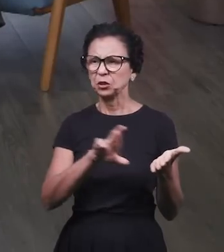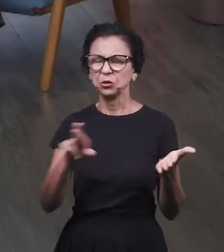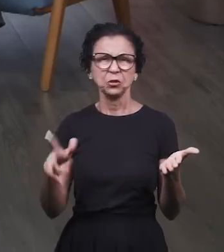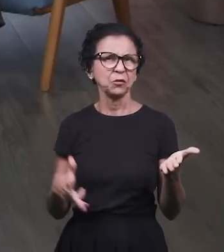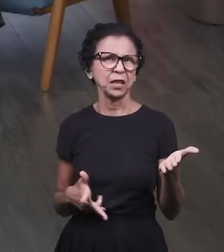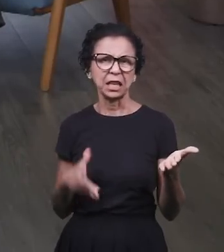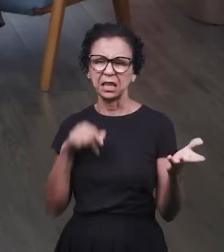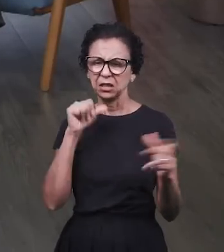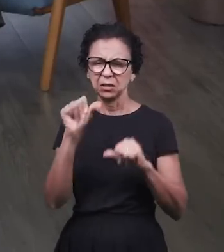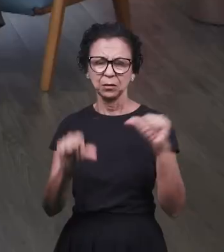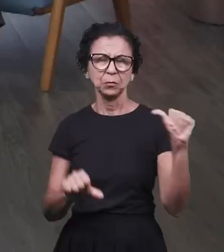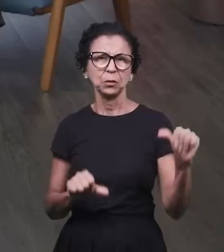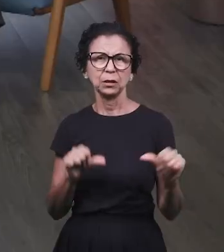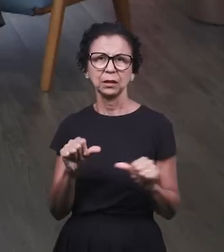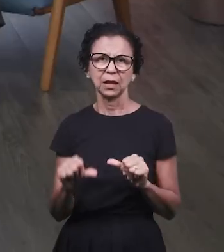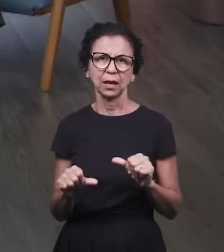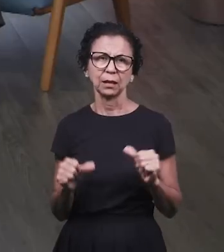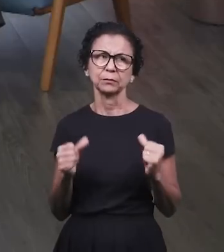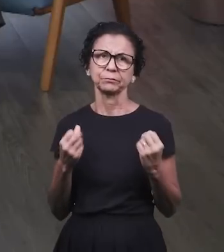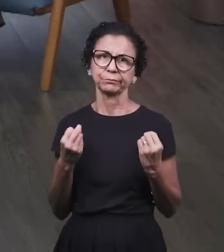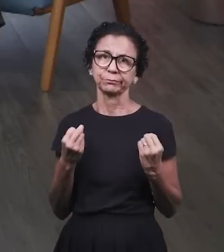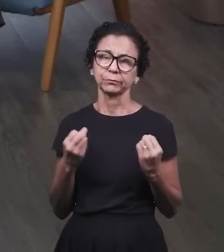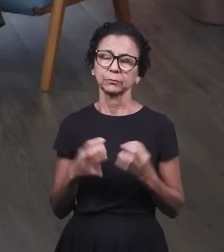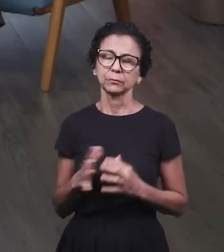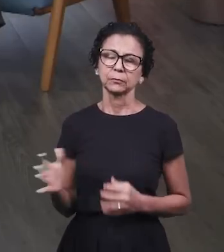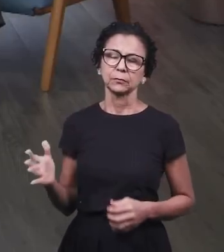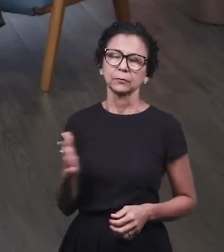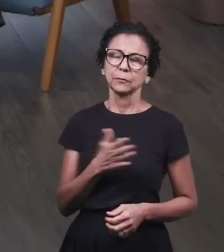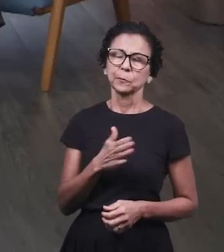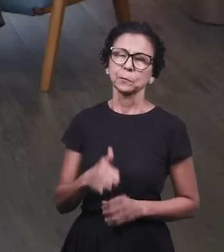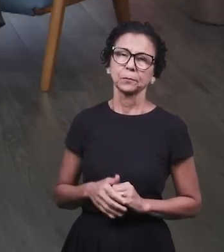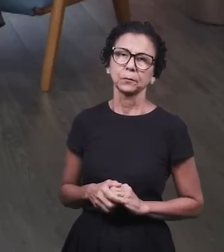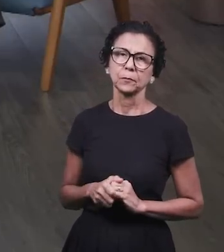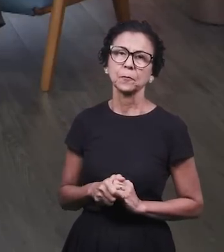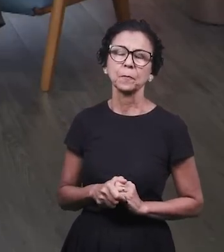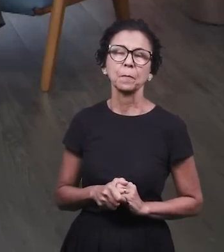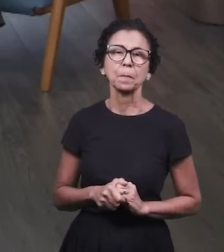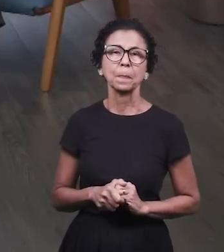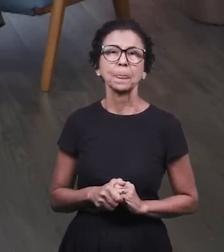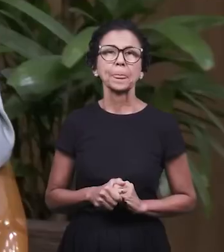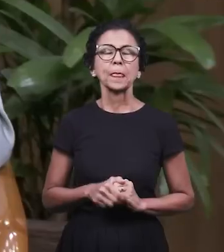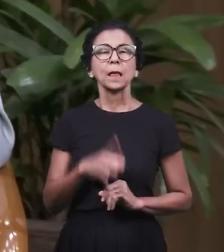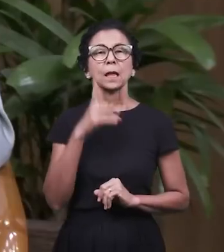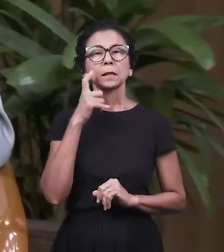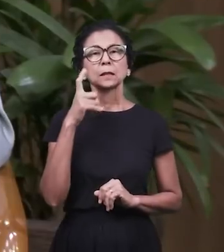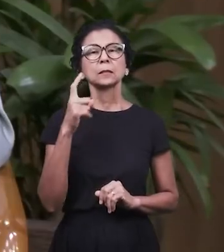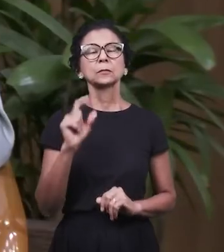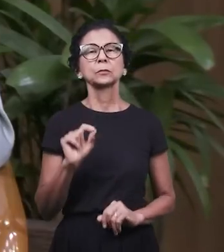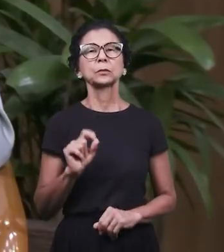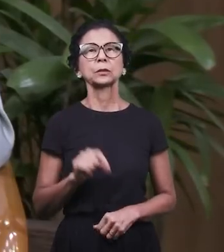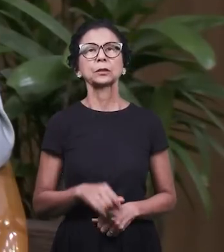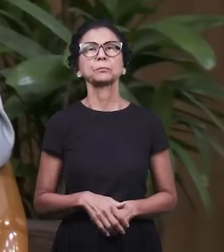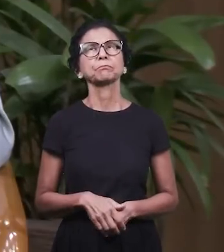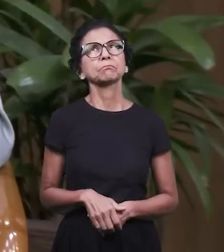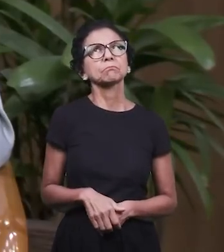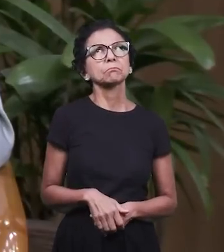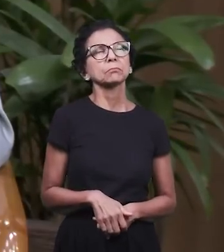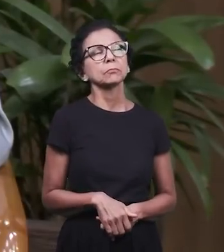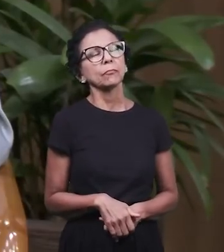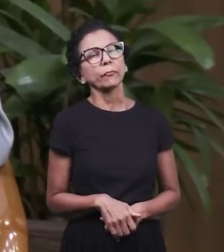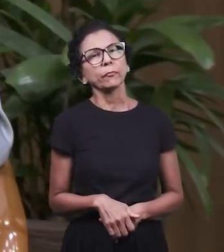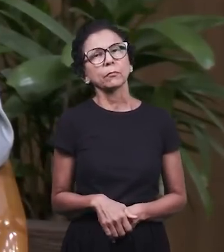pensou? Né? Há um aspecto aqui que chama atenção. Outro